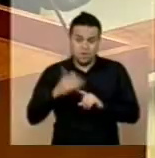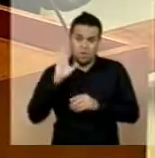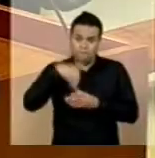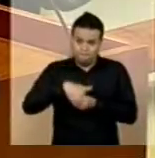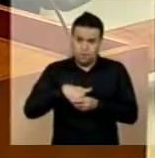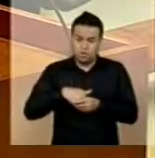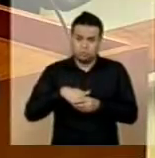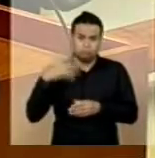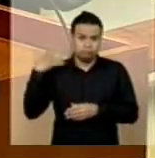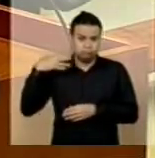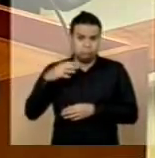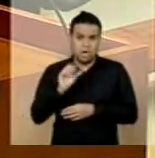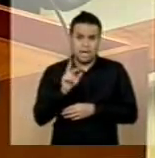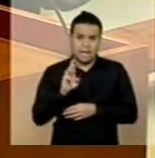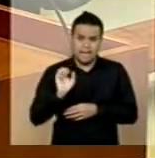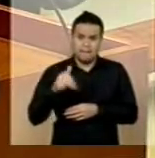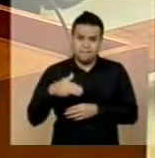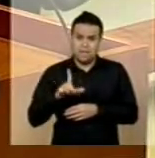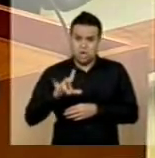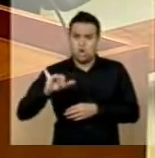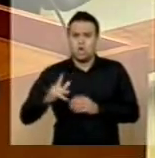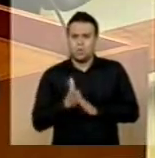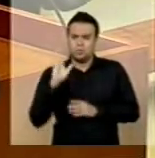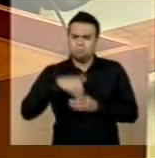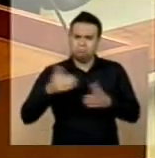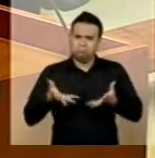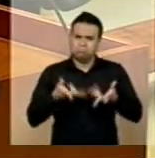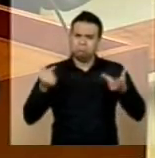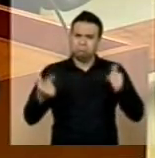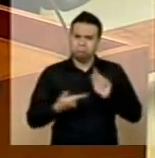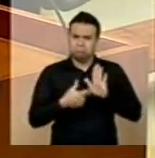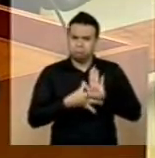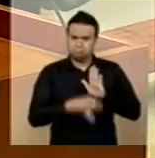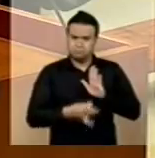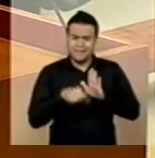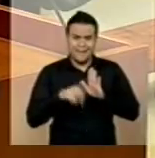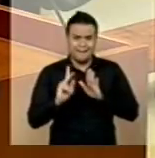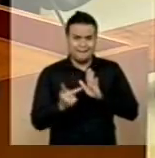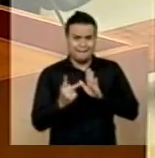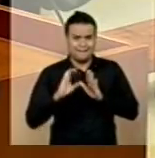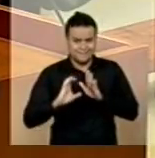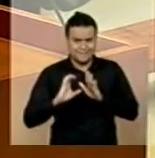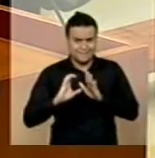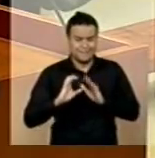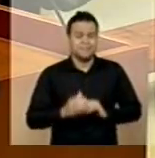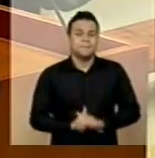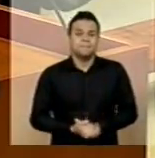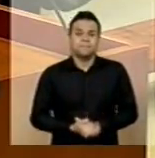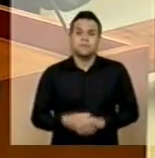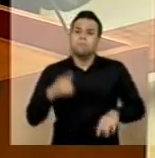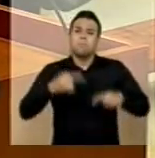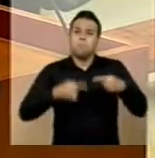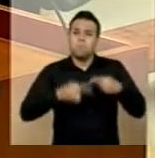ministra Carmen, que é preciosíssimo, destaca com clareza que era um HC para discutir essa questão da